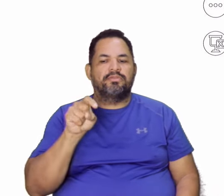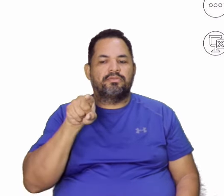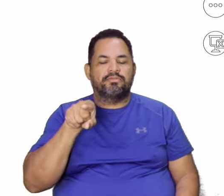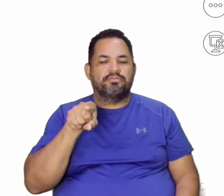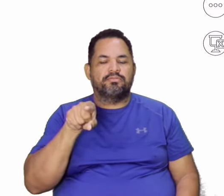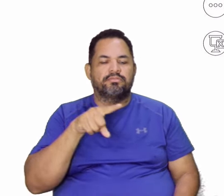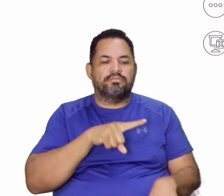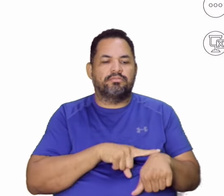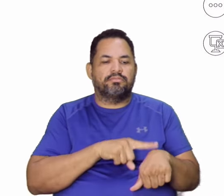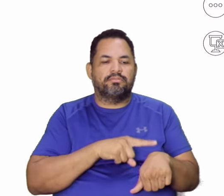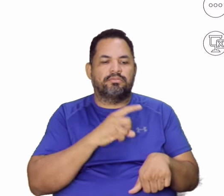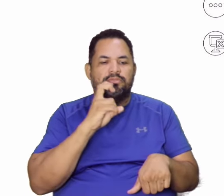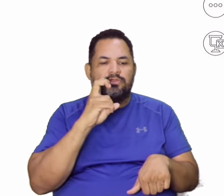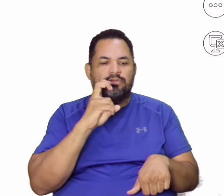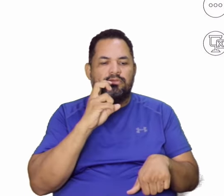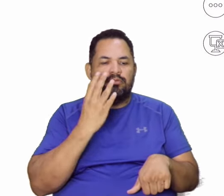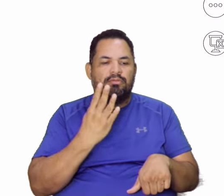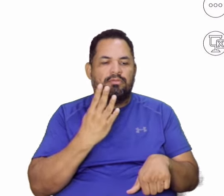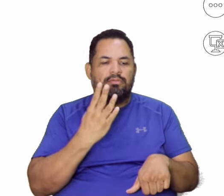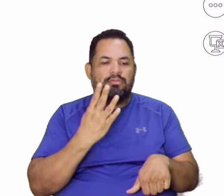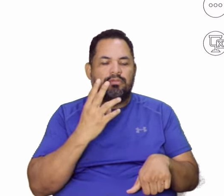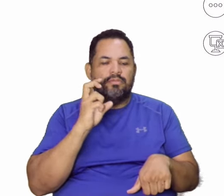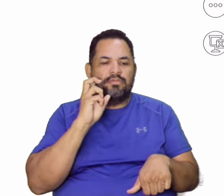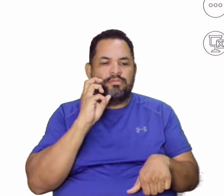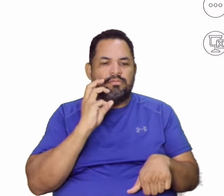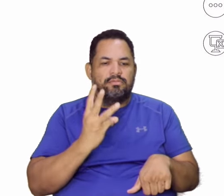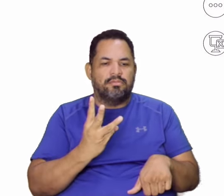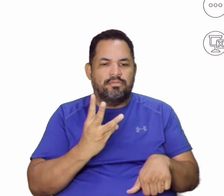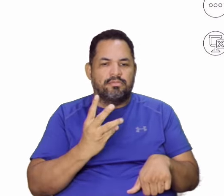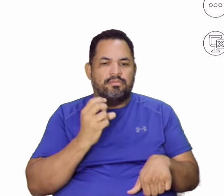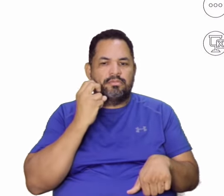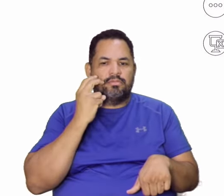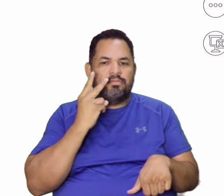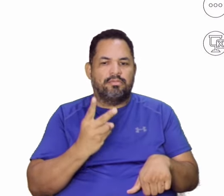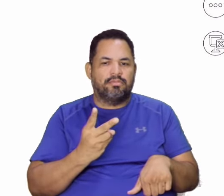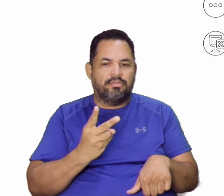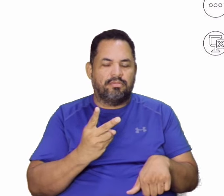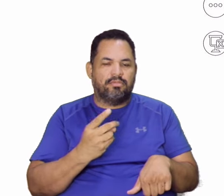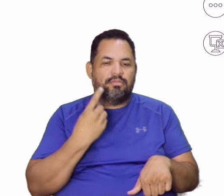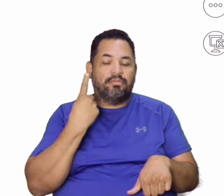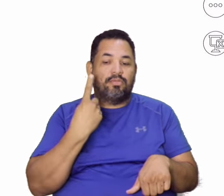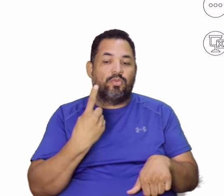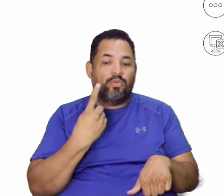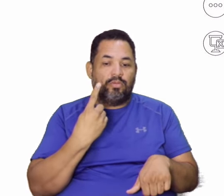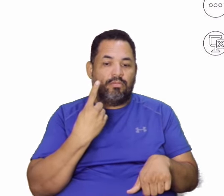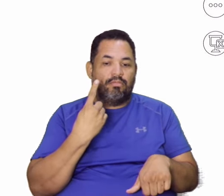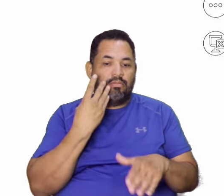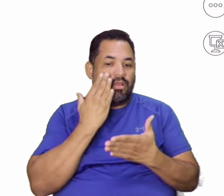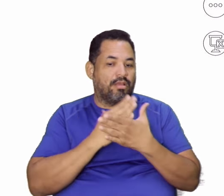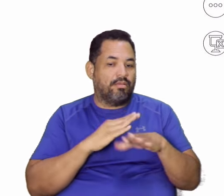vocês 5 4 3 2